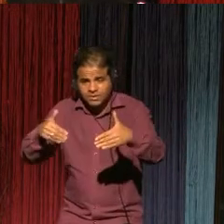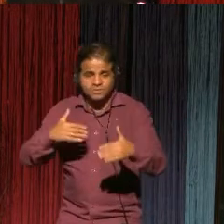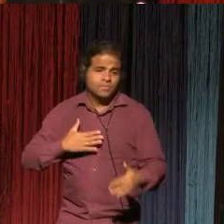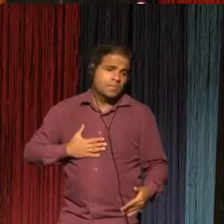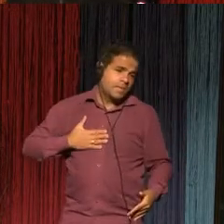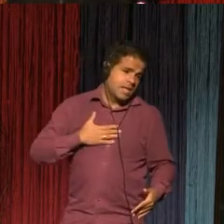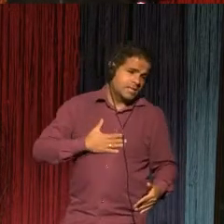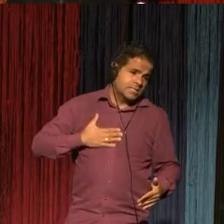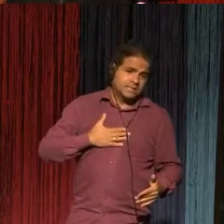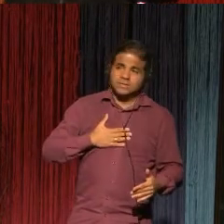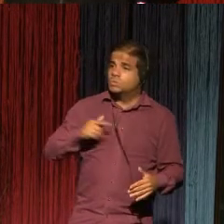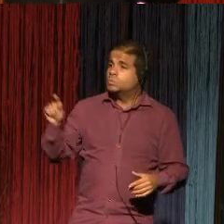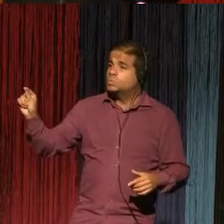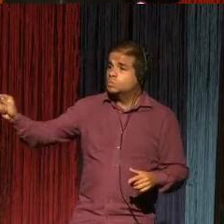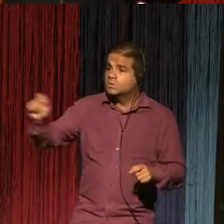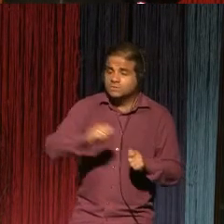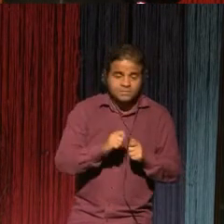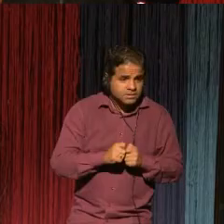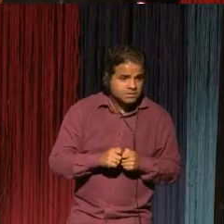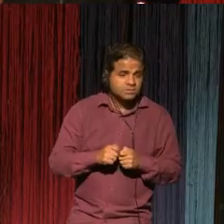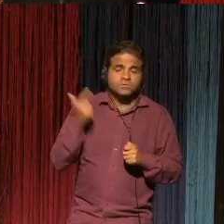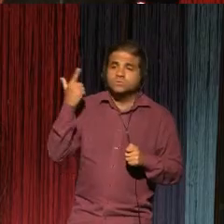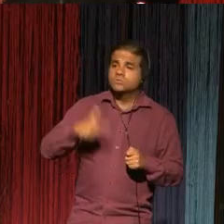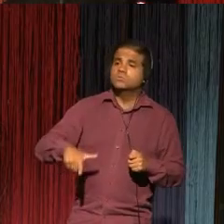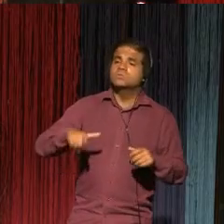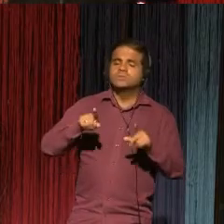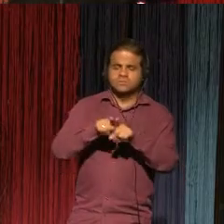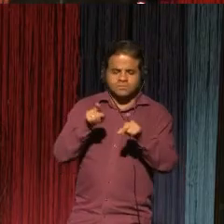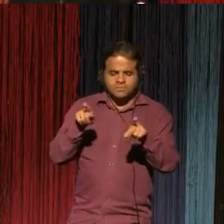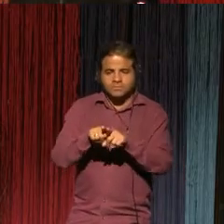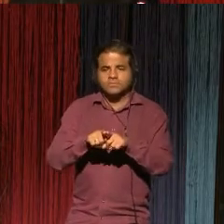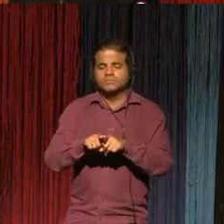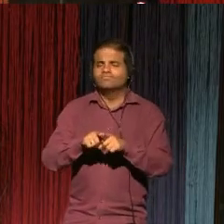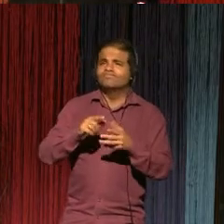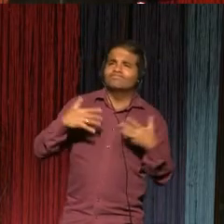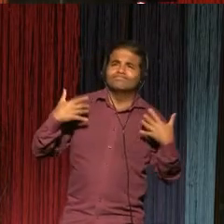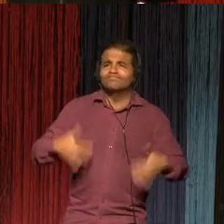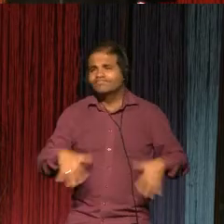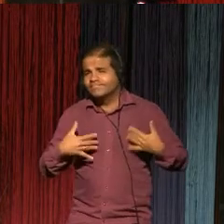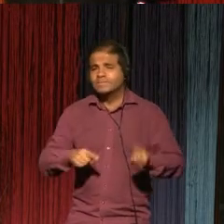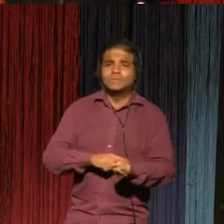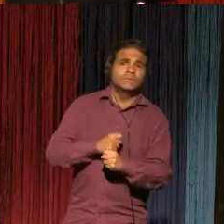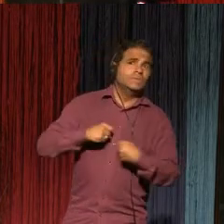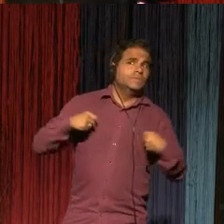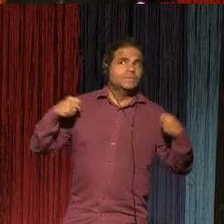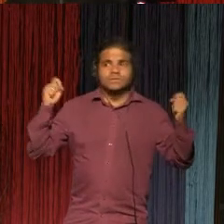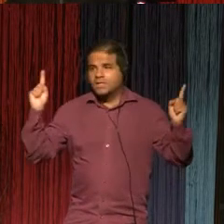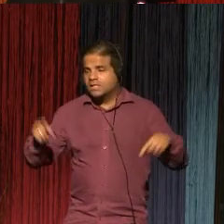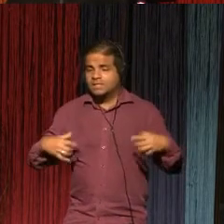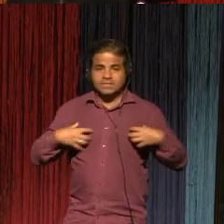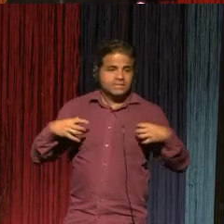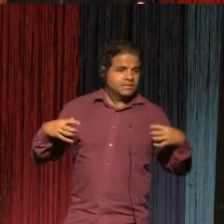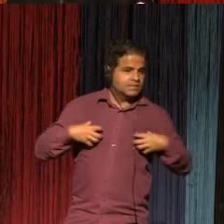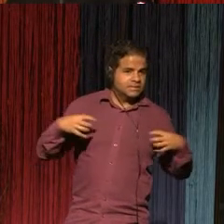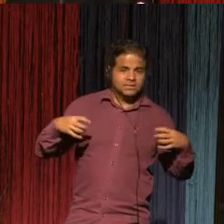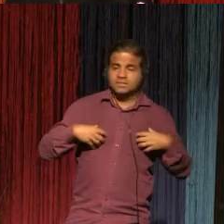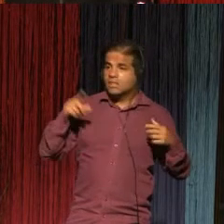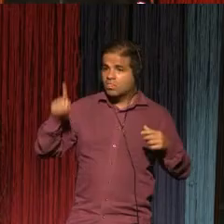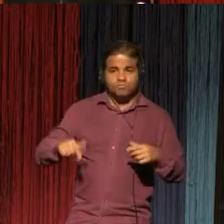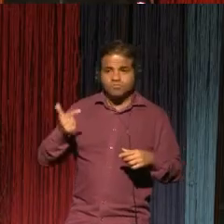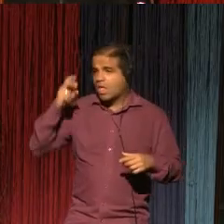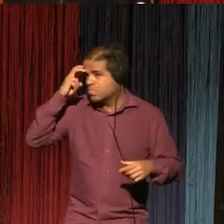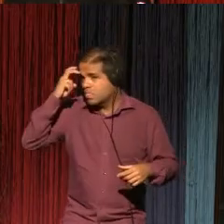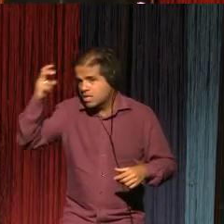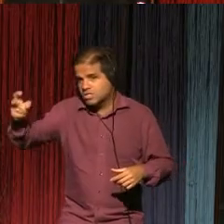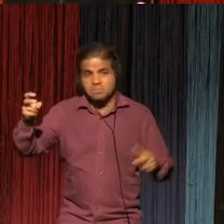de fazer o que eles estão fazendo? Uma outra grande causa de estresse para muitas crianças é sentir que elas não são inteligentes